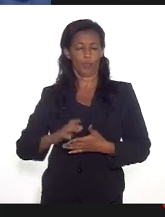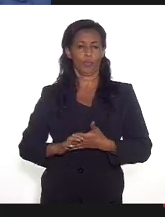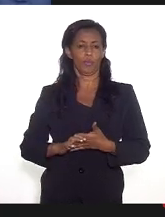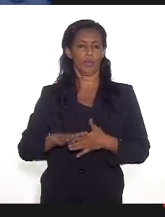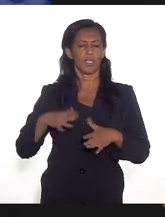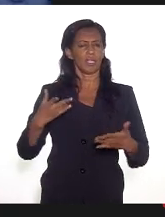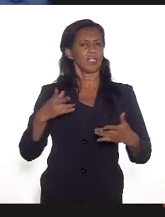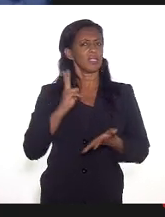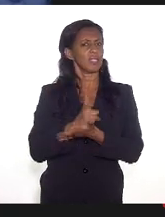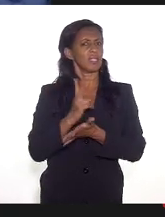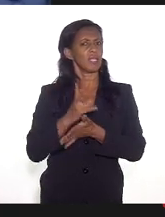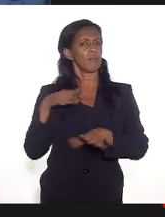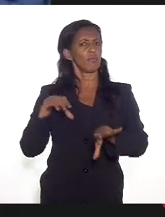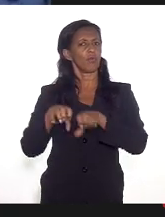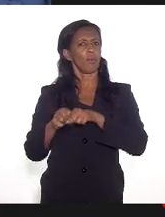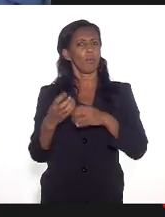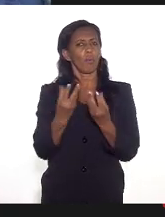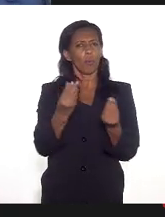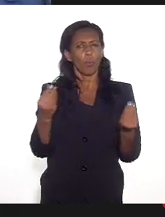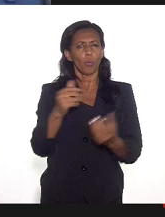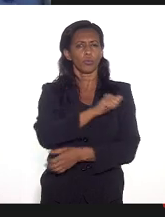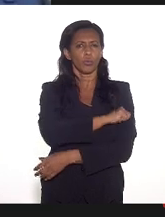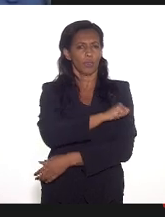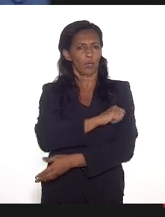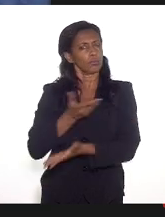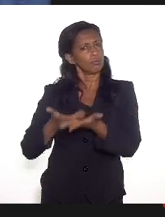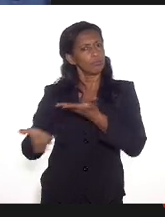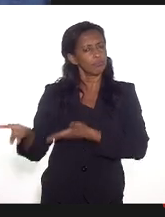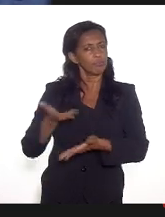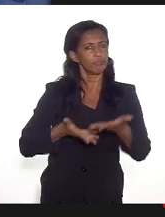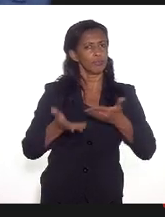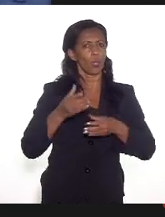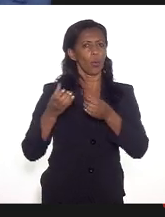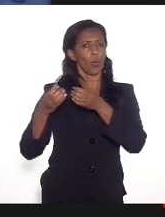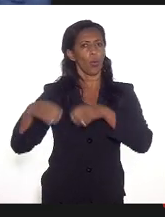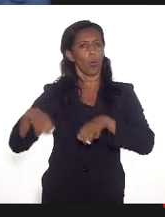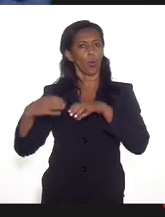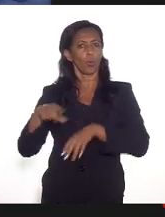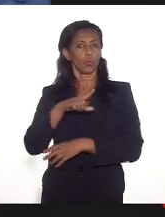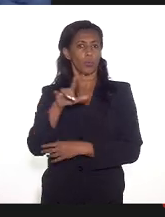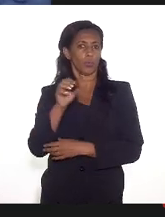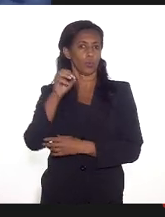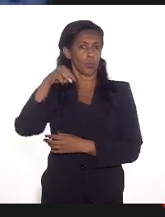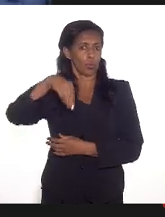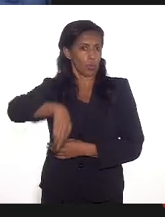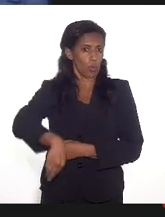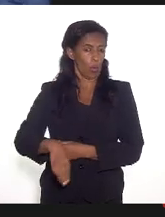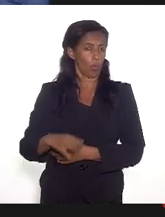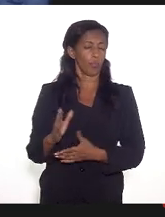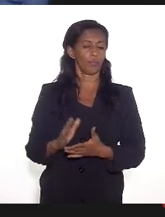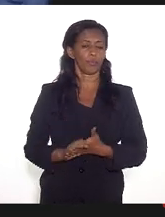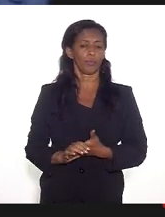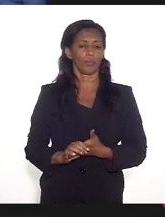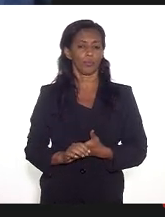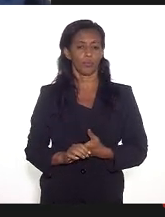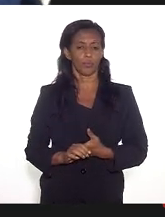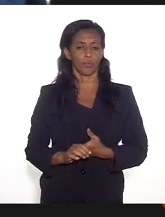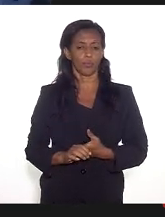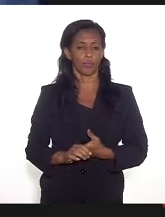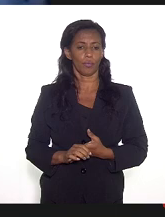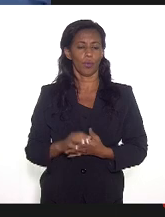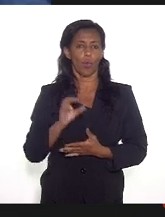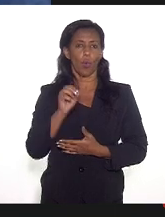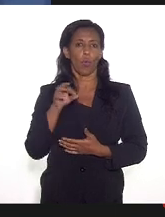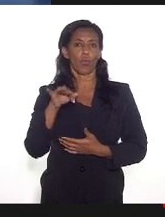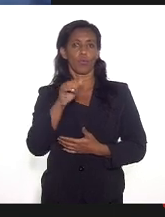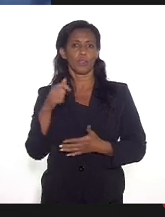sempre formamos muitos alunos, e esses alunos sempre participaram dos concursos para a ZON, isso é Oficial de Náutica e